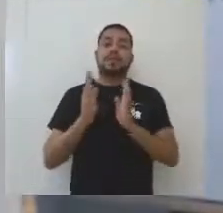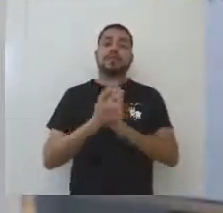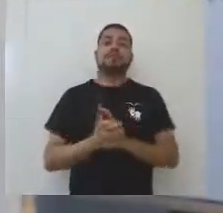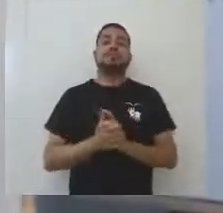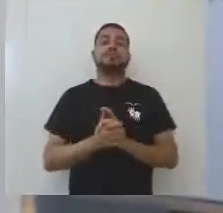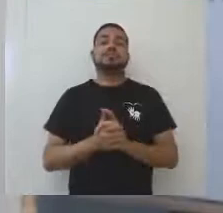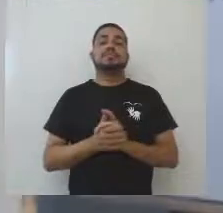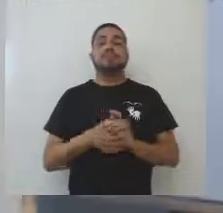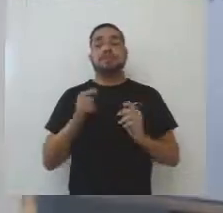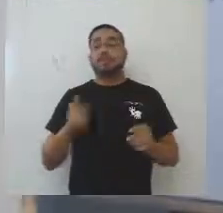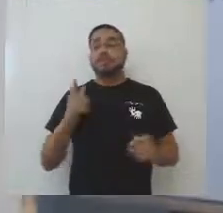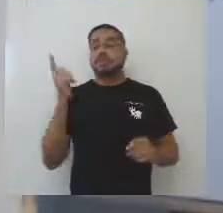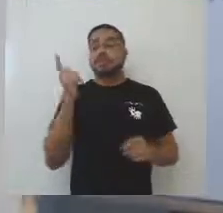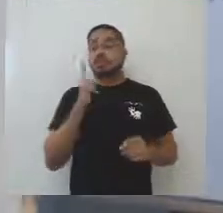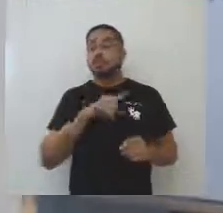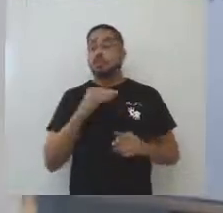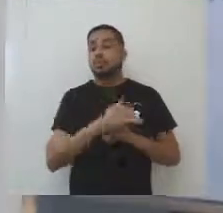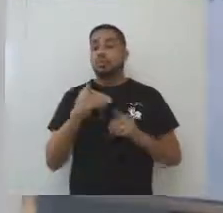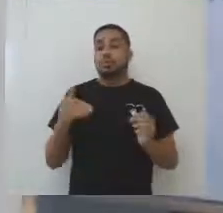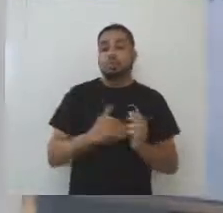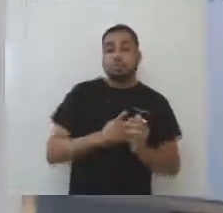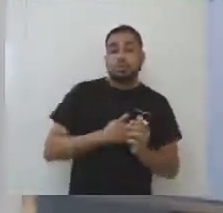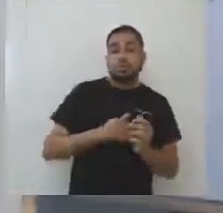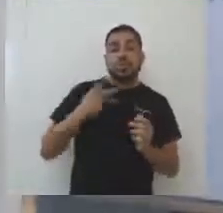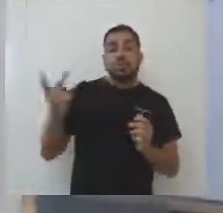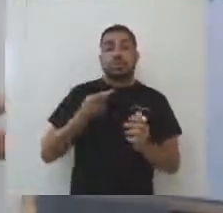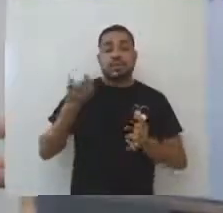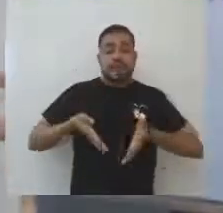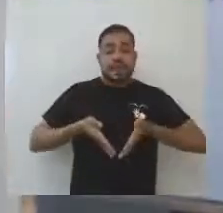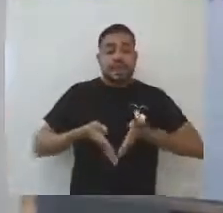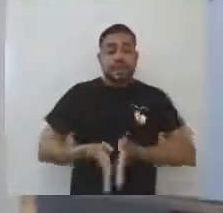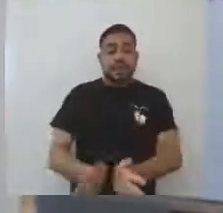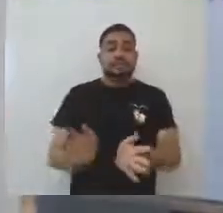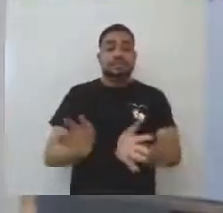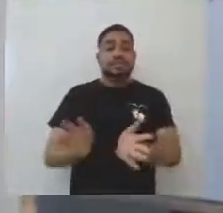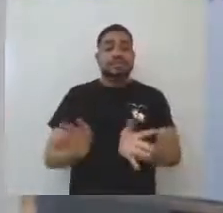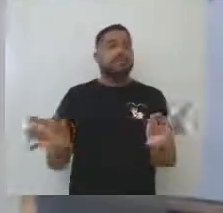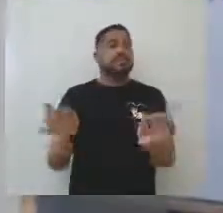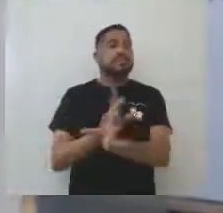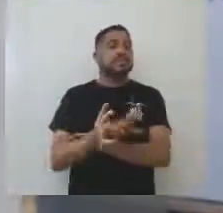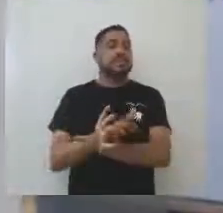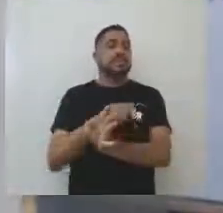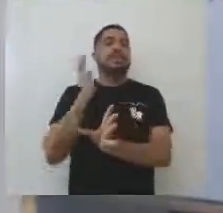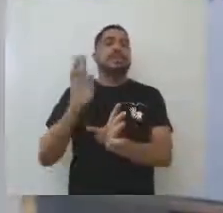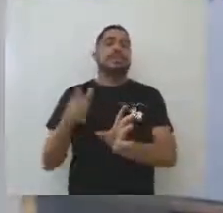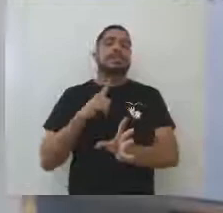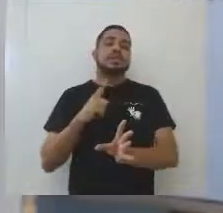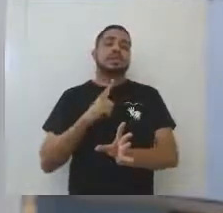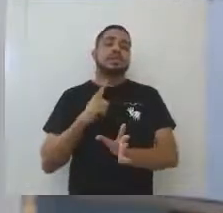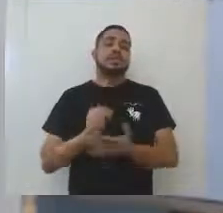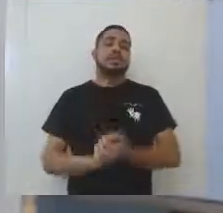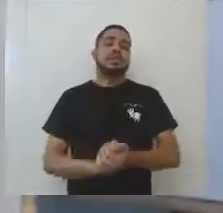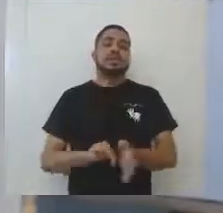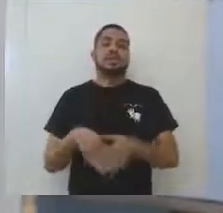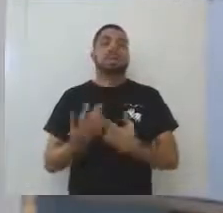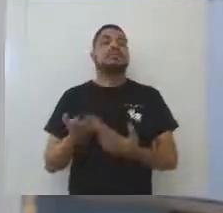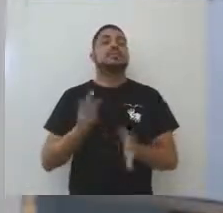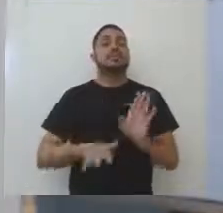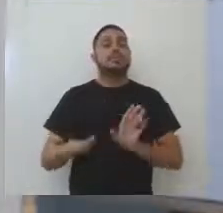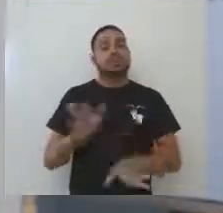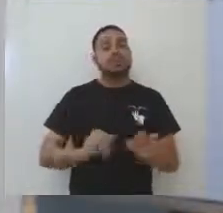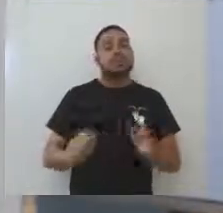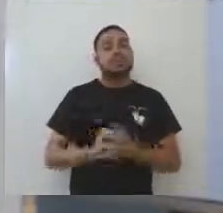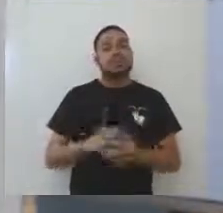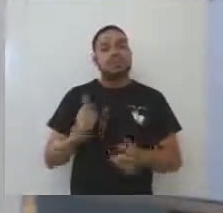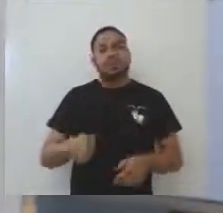em consideração tudo. Como ele disse, nasceu, acabou, ele já existe. Então, tomem cuidado. Quando você